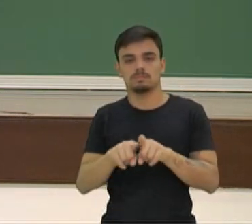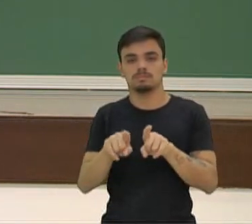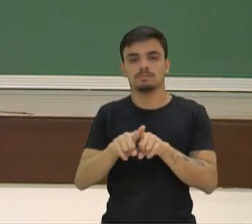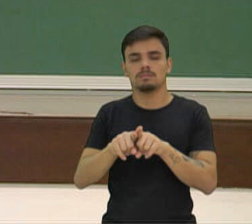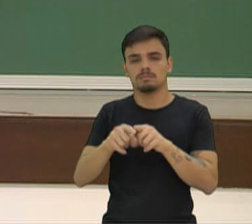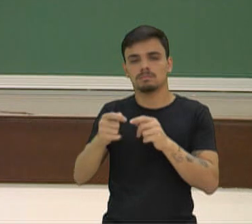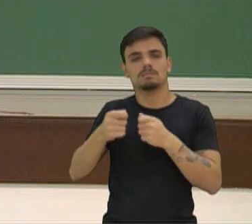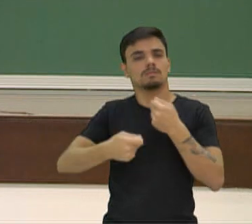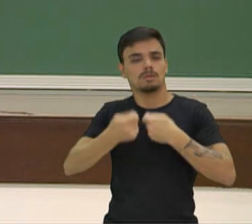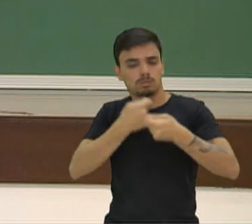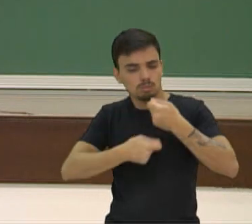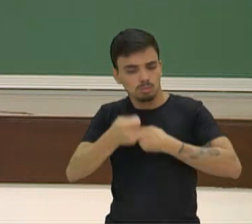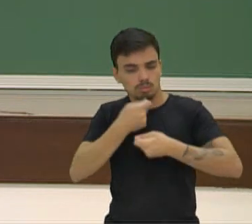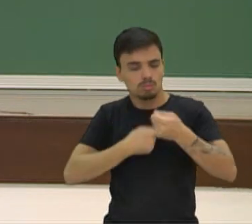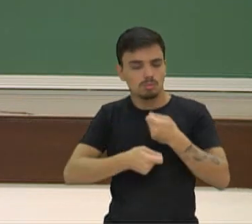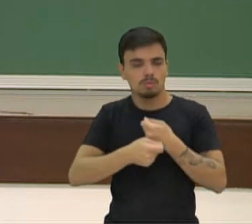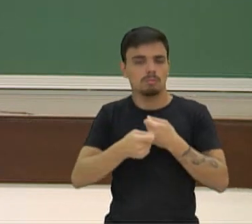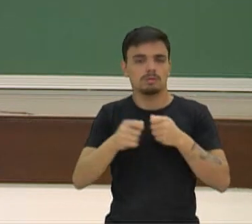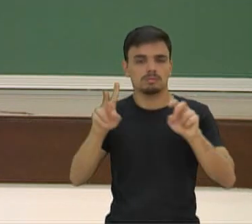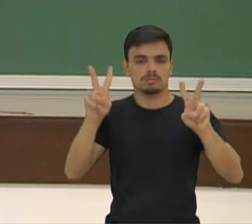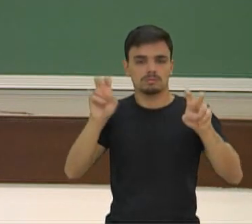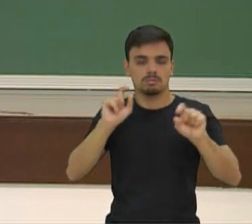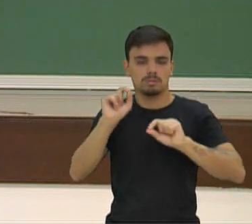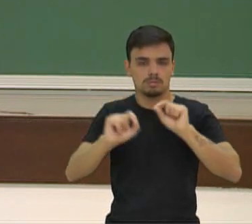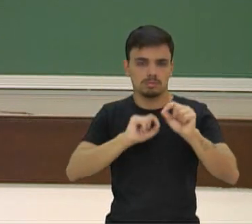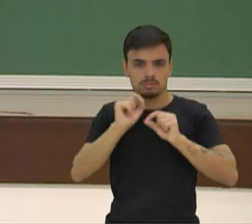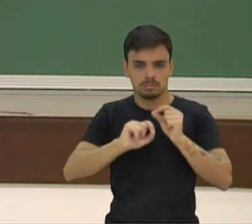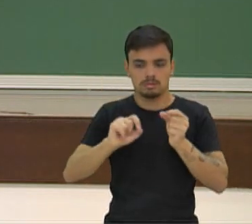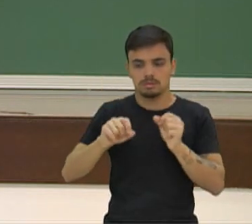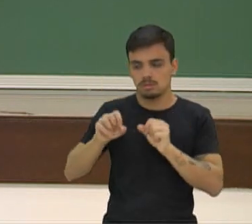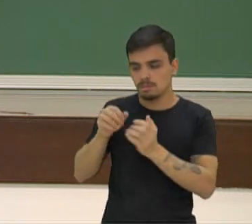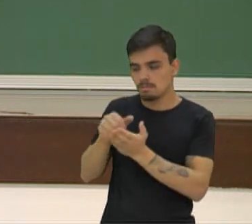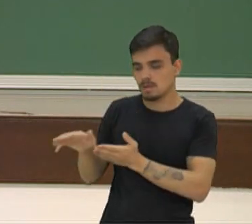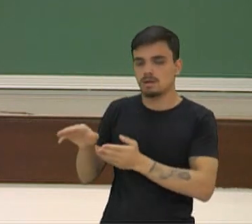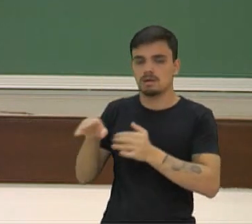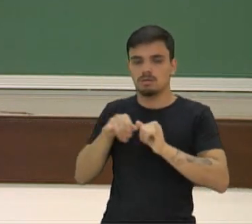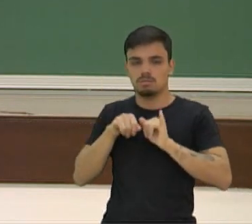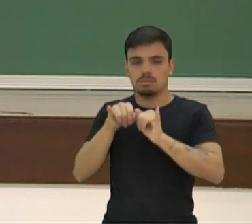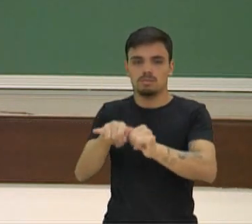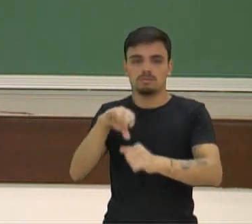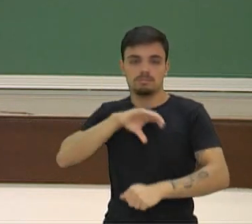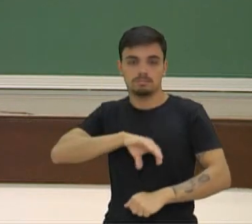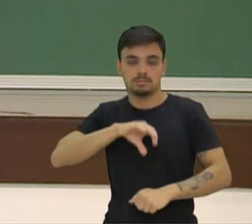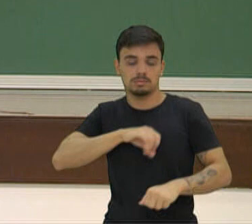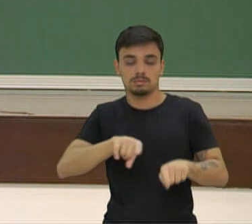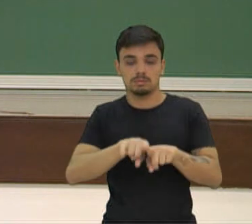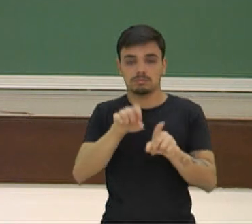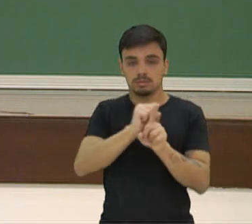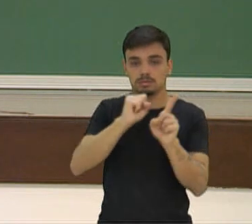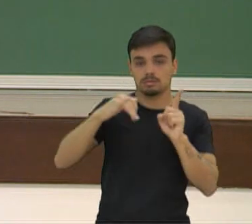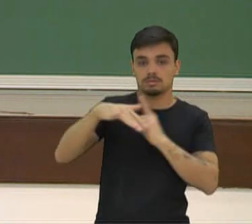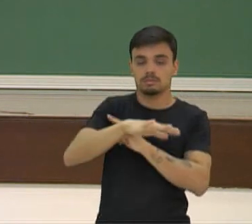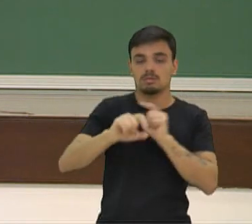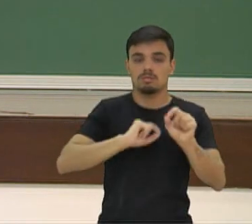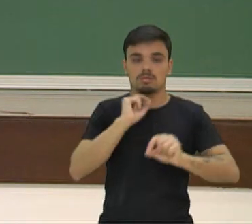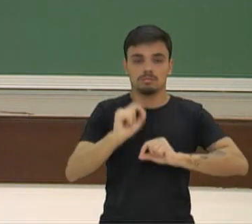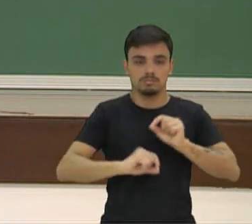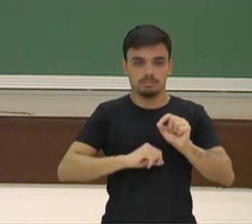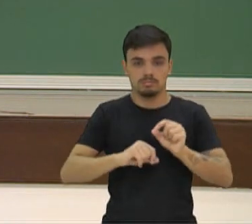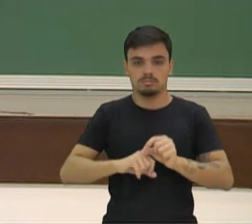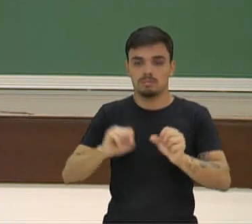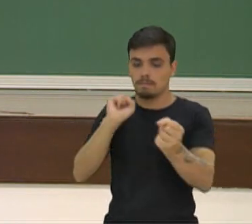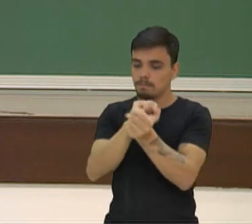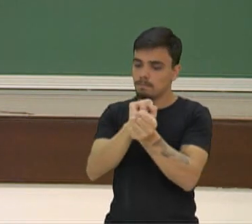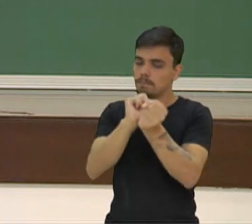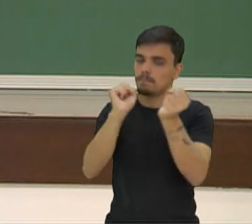com a possível retirada dos comerciantes portugueses e também a questão social com a abolição da